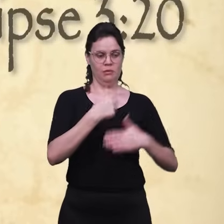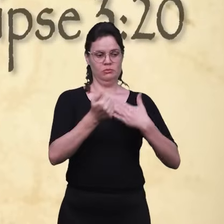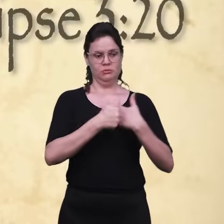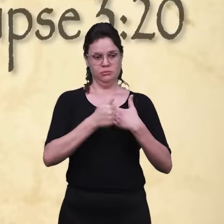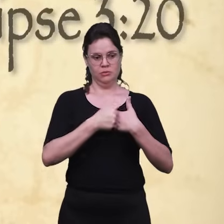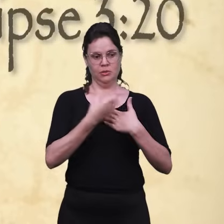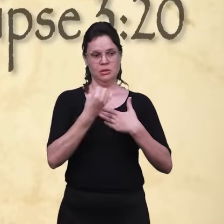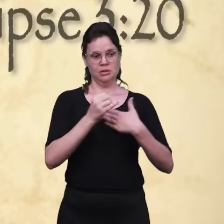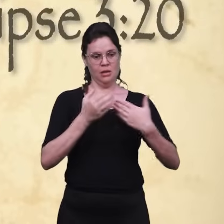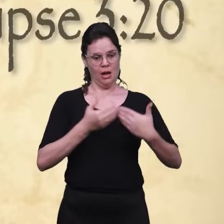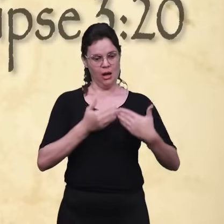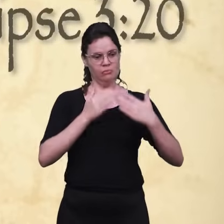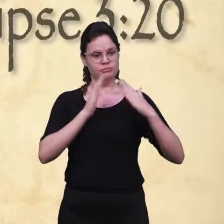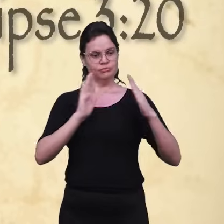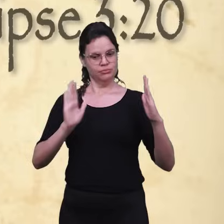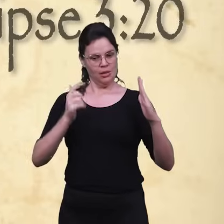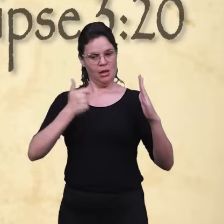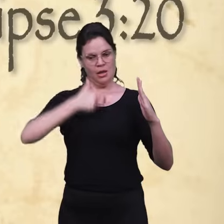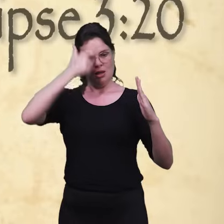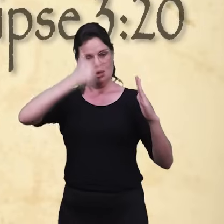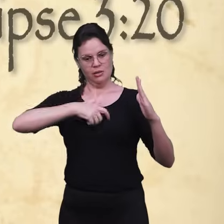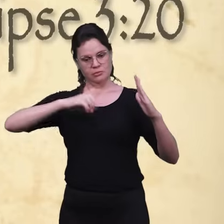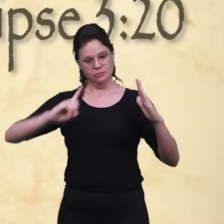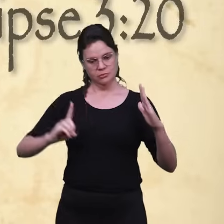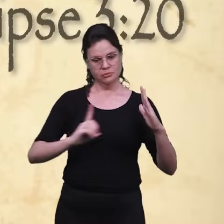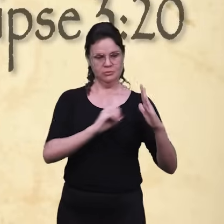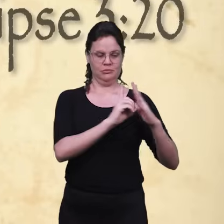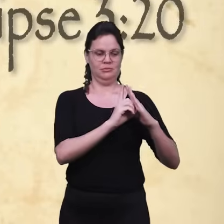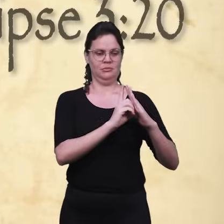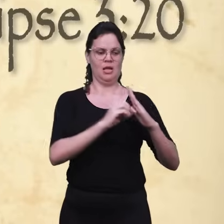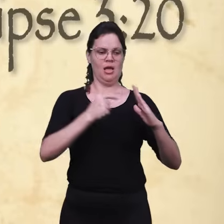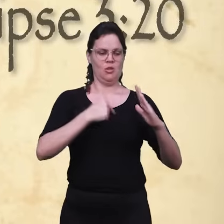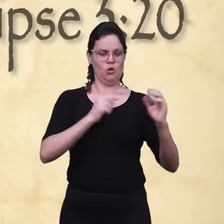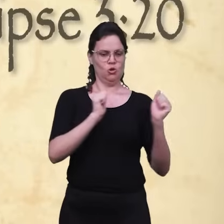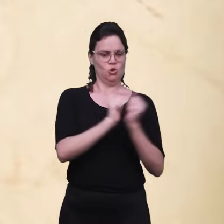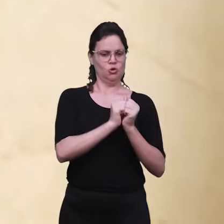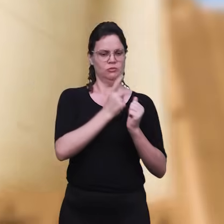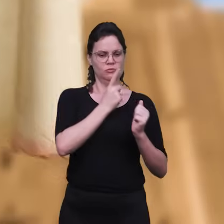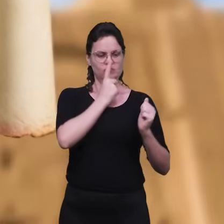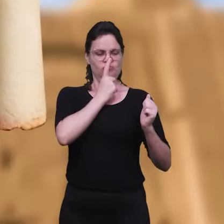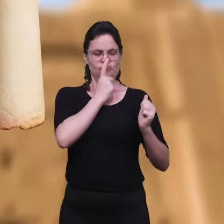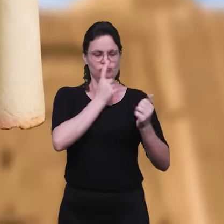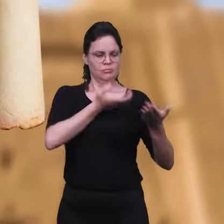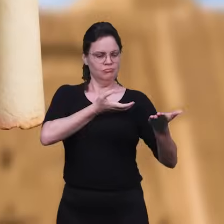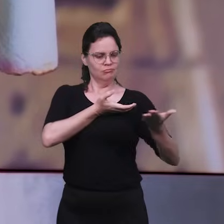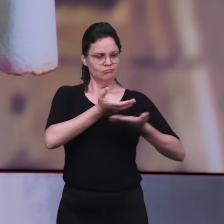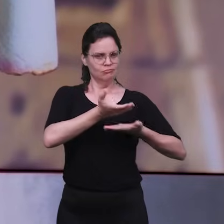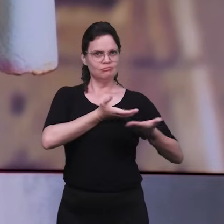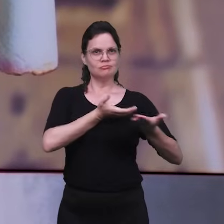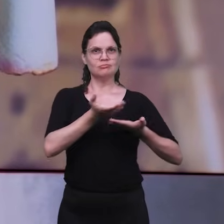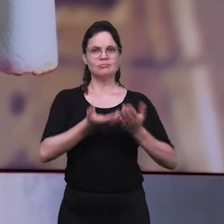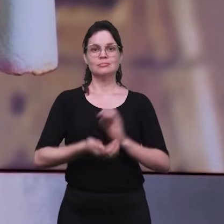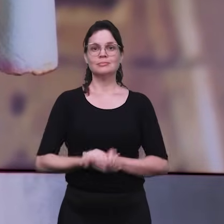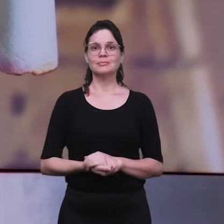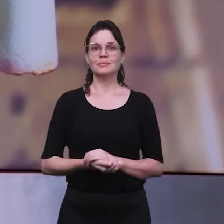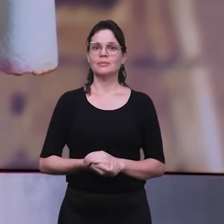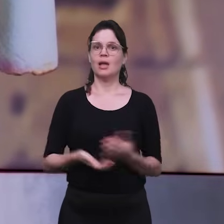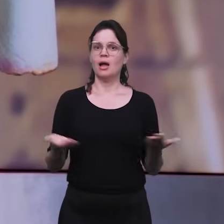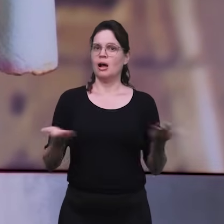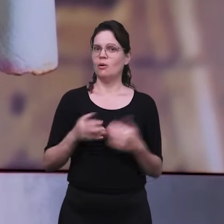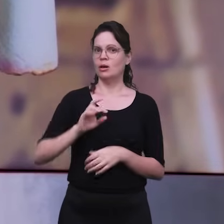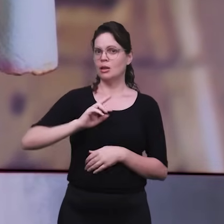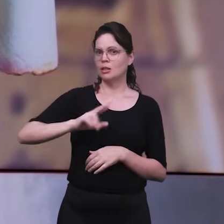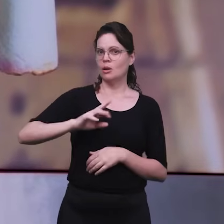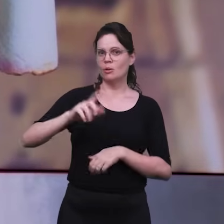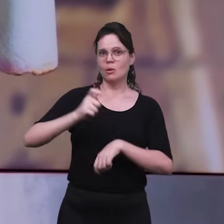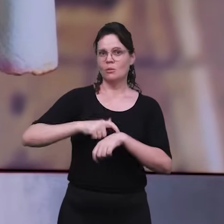voz e abrir a porta, entrarei em sua casa, com ele cearei e ele comigo. Então, não é hora de deixar o